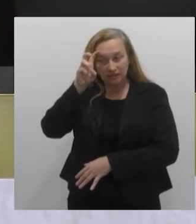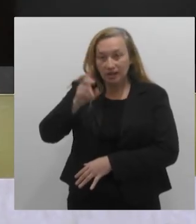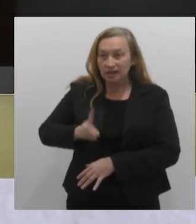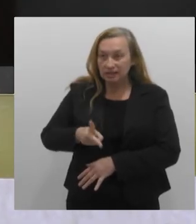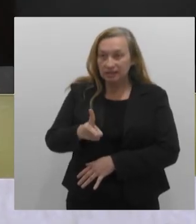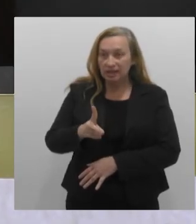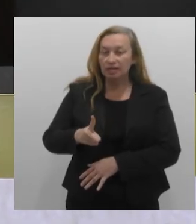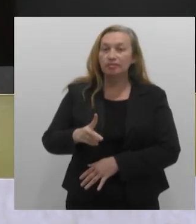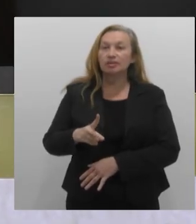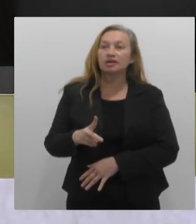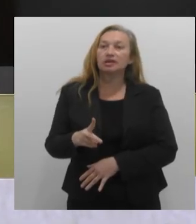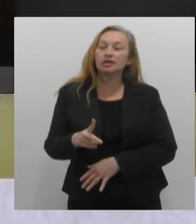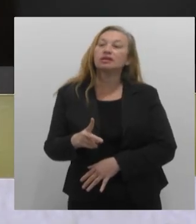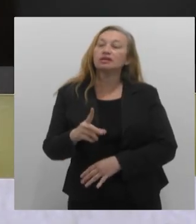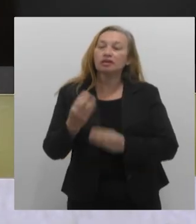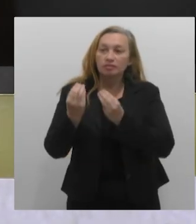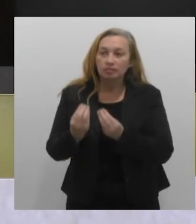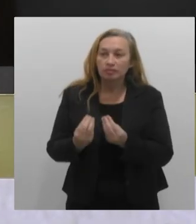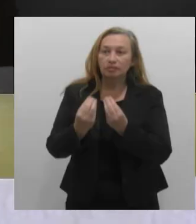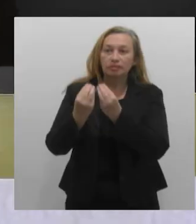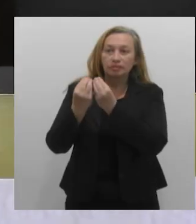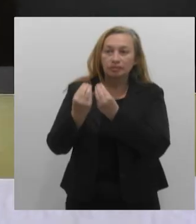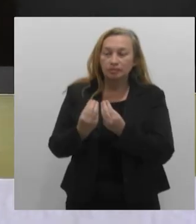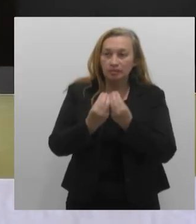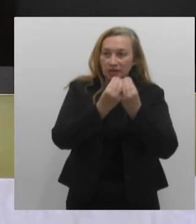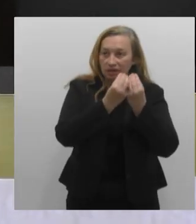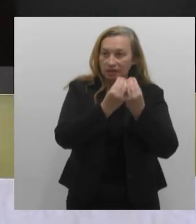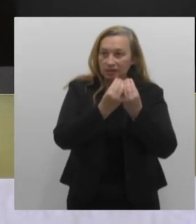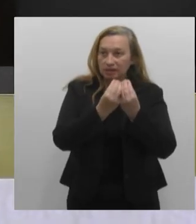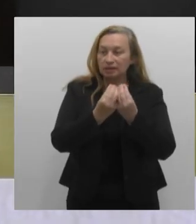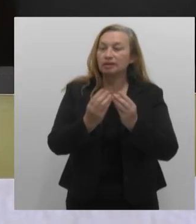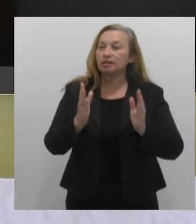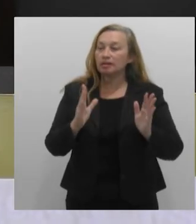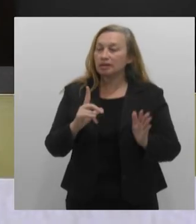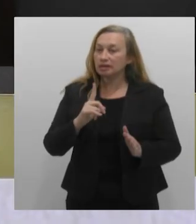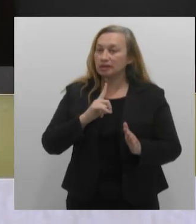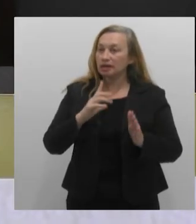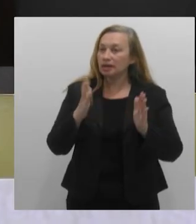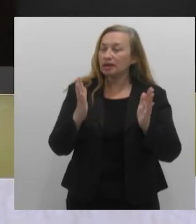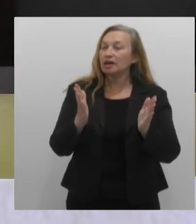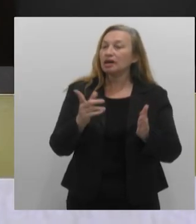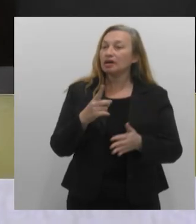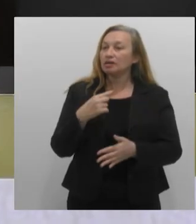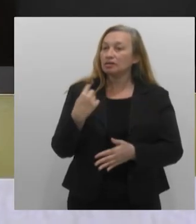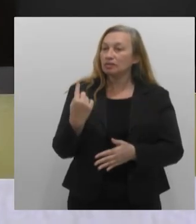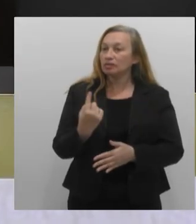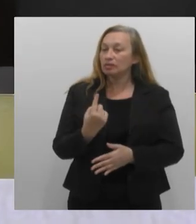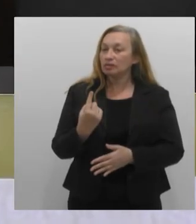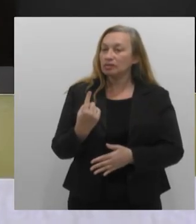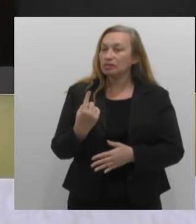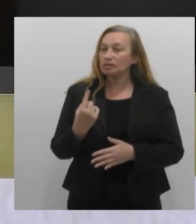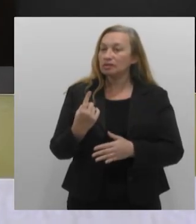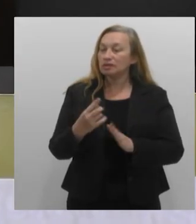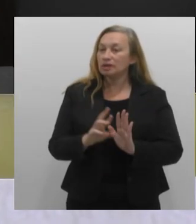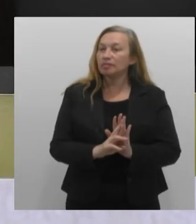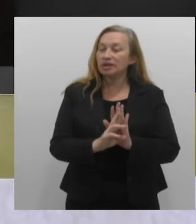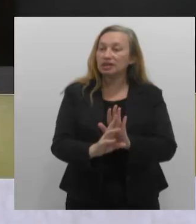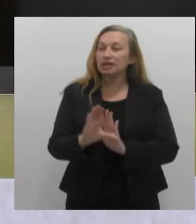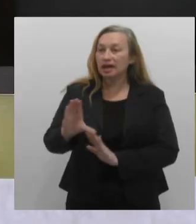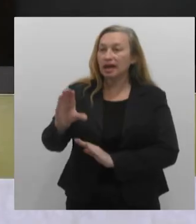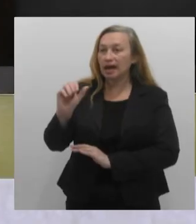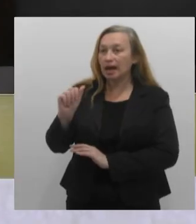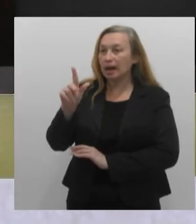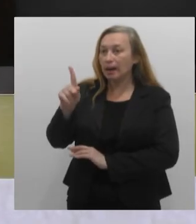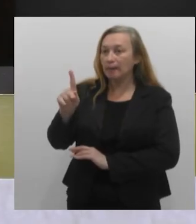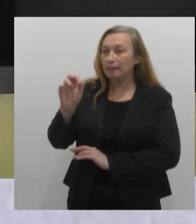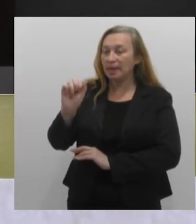pela autorização que nos deu para ter aqui hoje a presença do nosso capelão, e dizer que isto é a igreja que é viva,